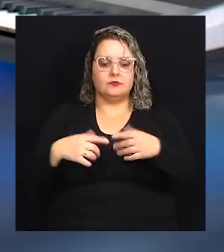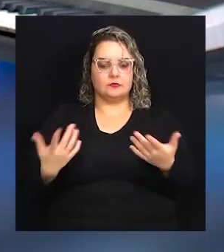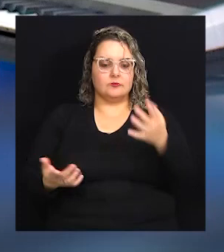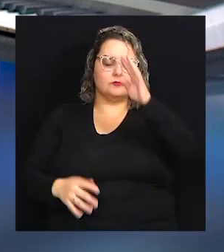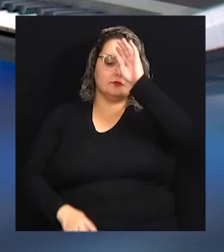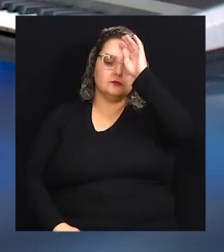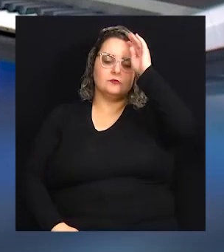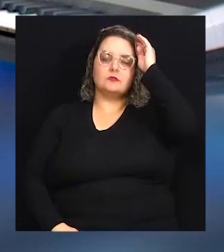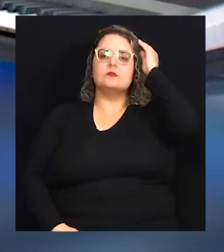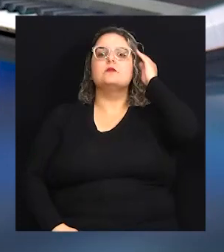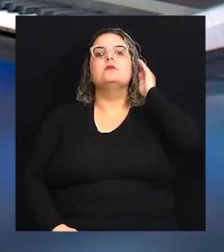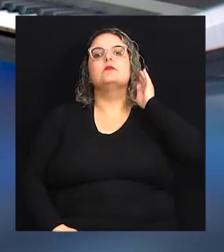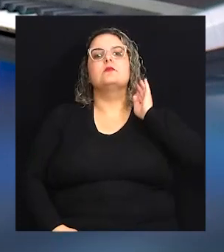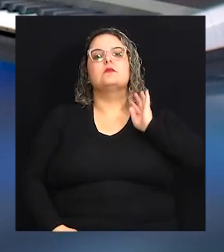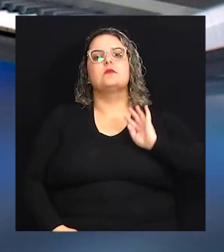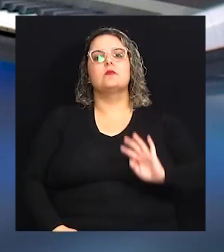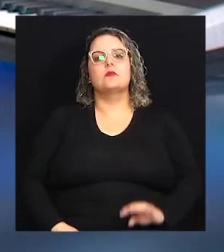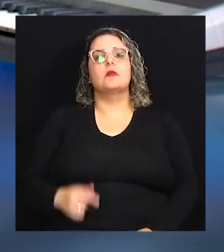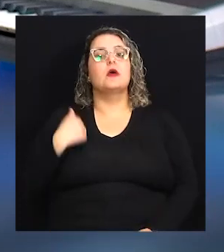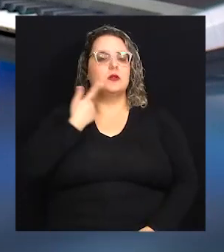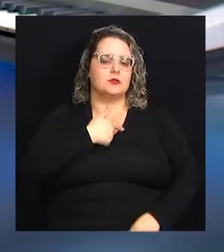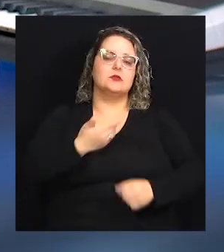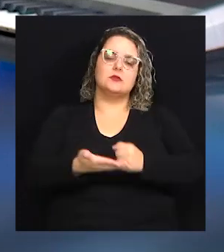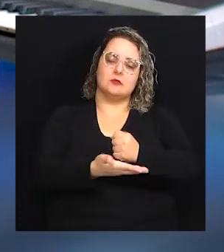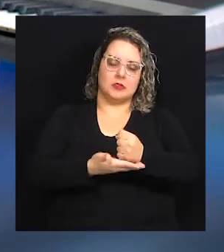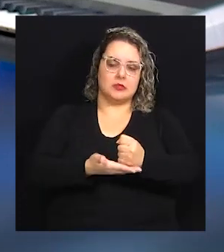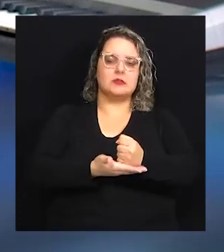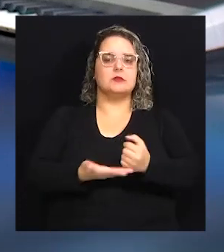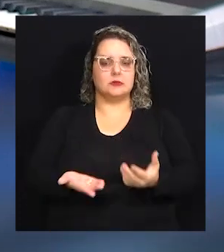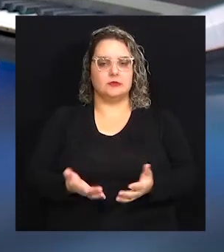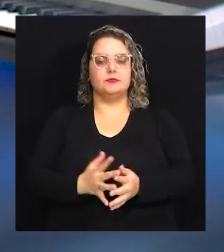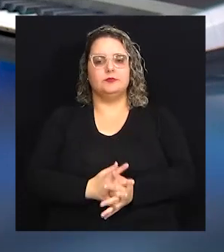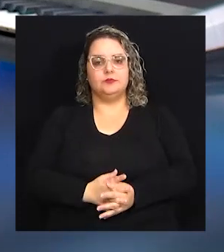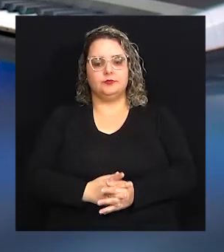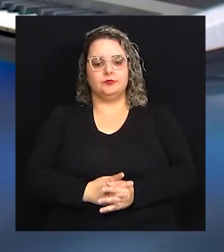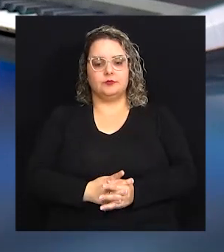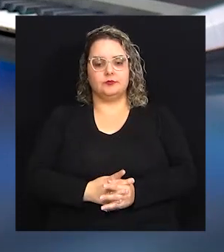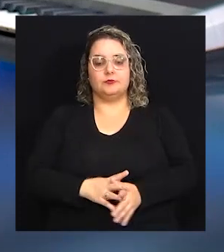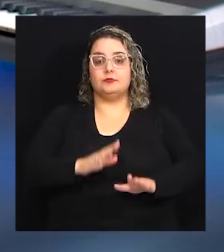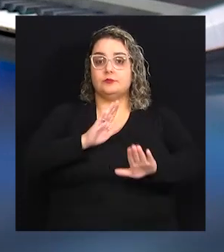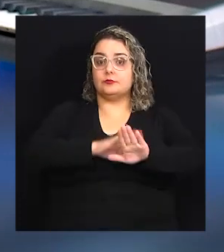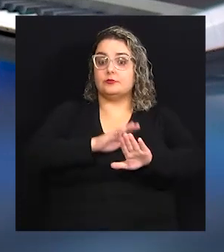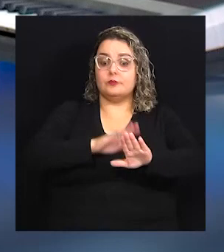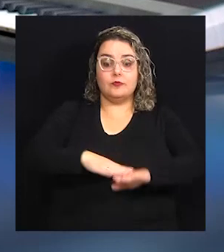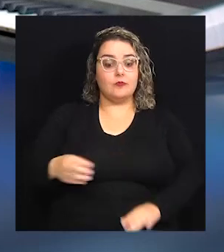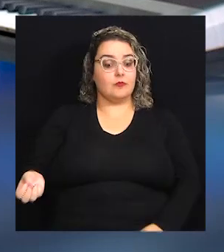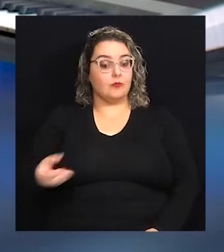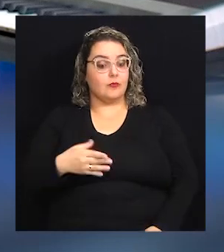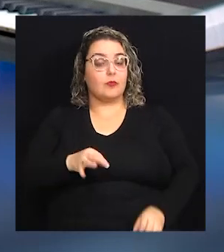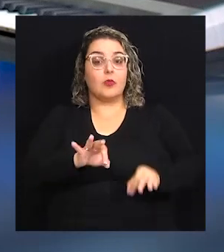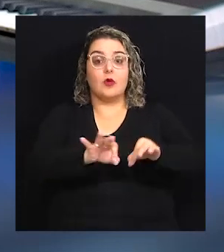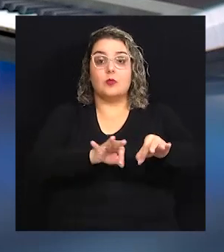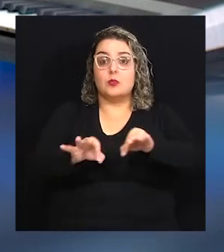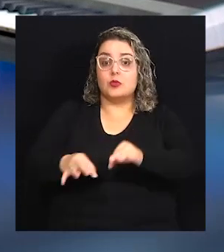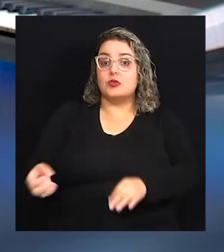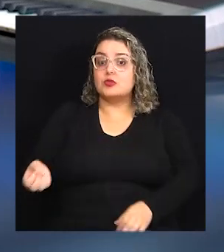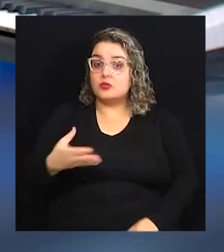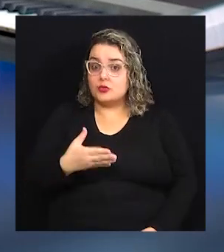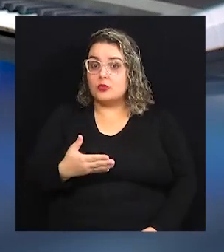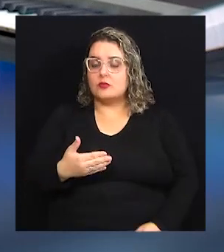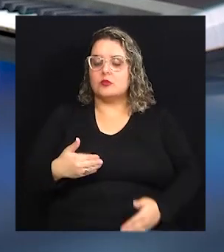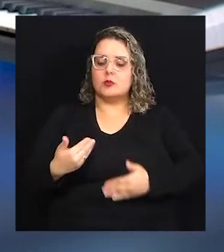também. Então, assim, eles são os nossos suportes. Ações novas,